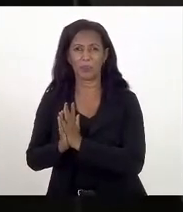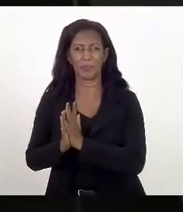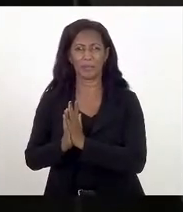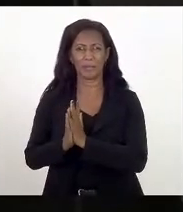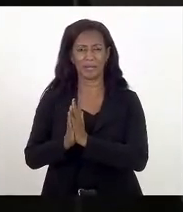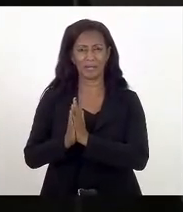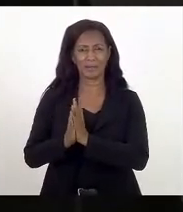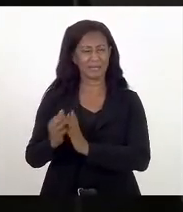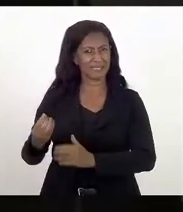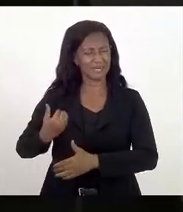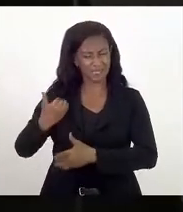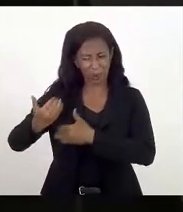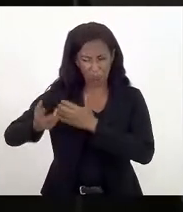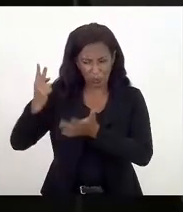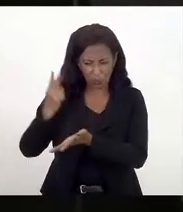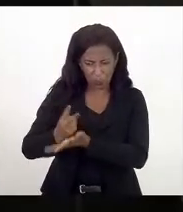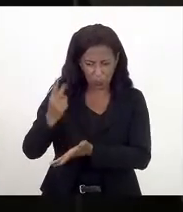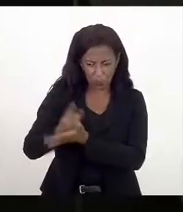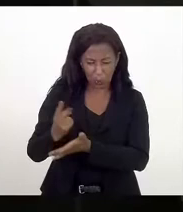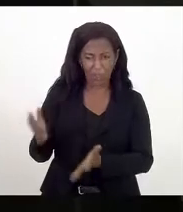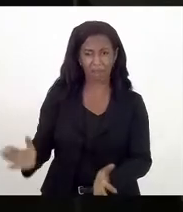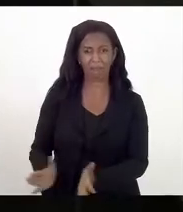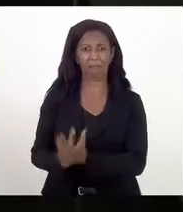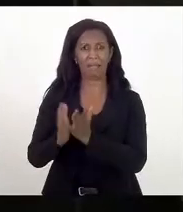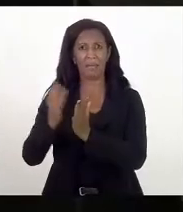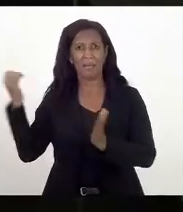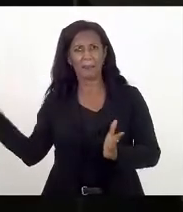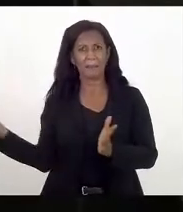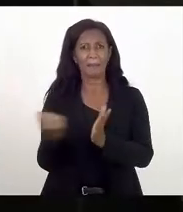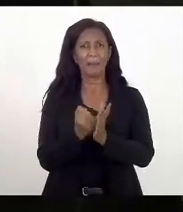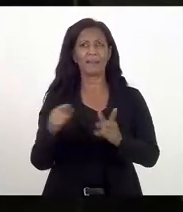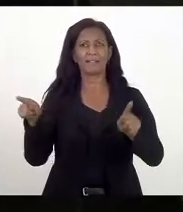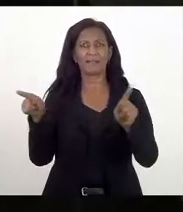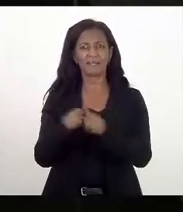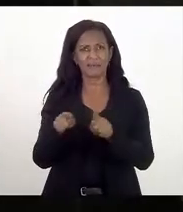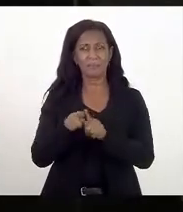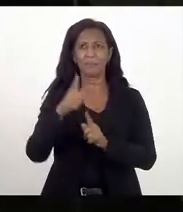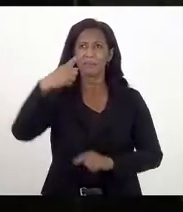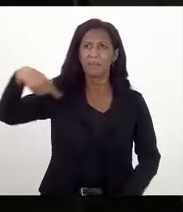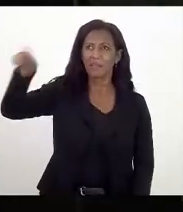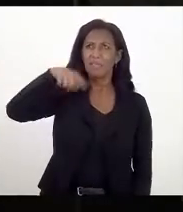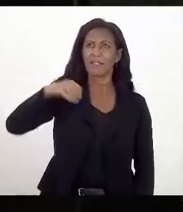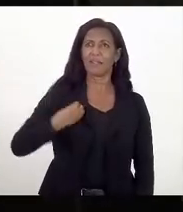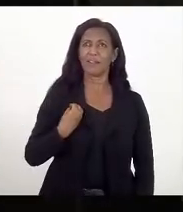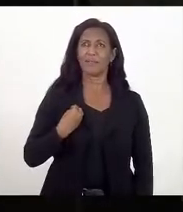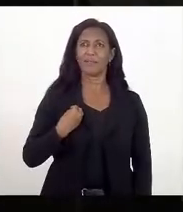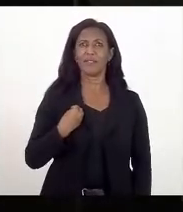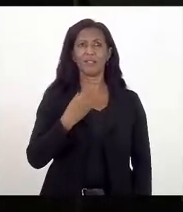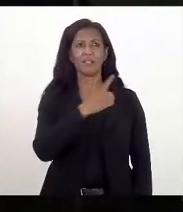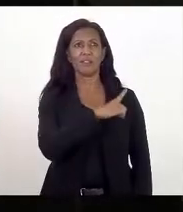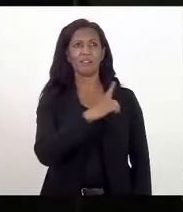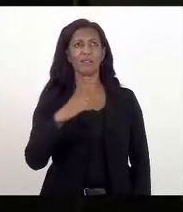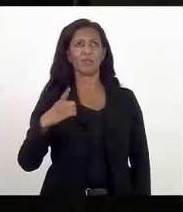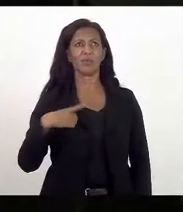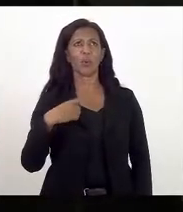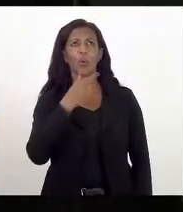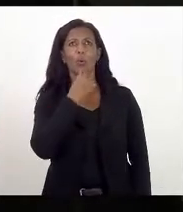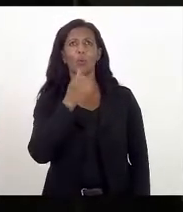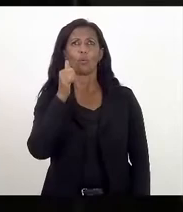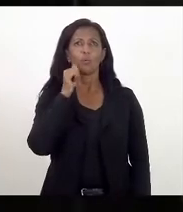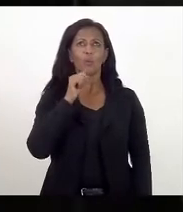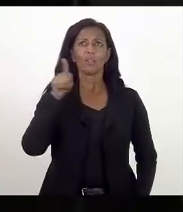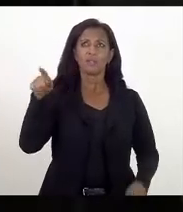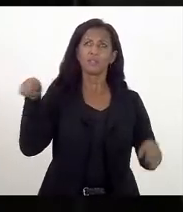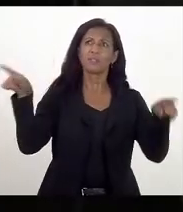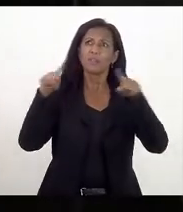da pobreza, acaba também impactando na atuação dos defensores, defensoras, que são